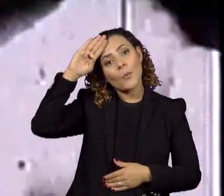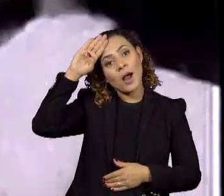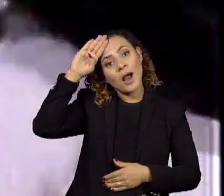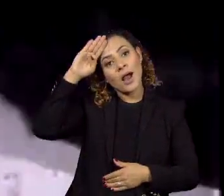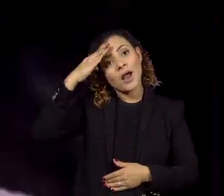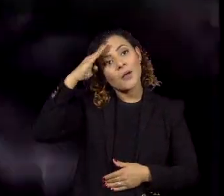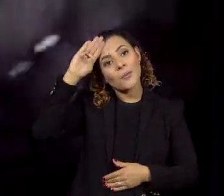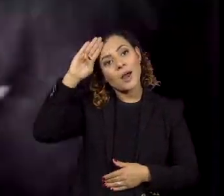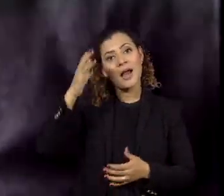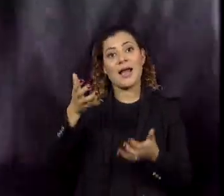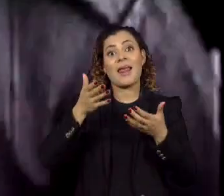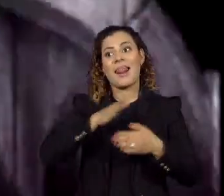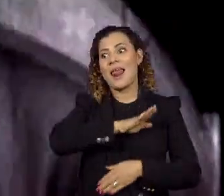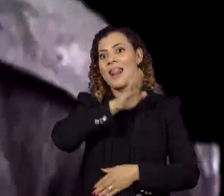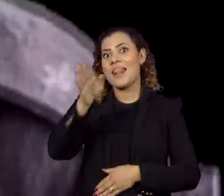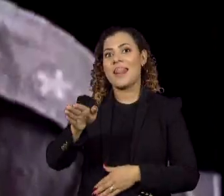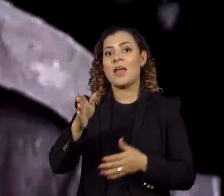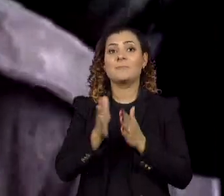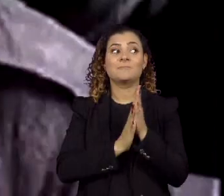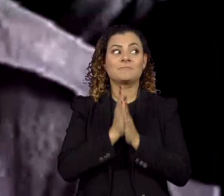Che.